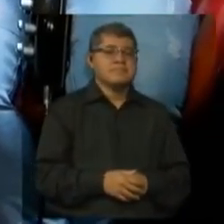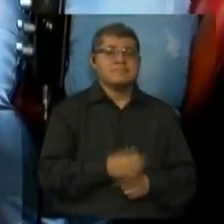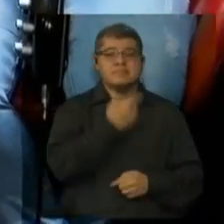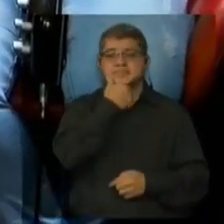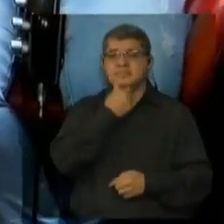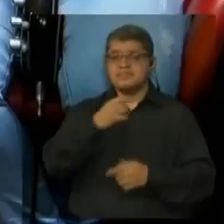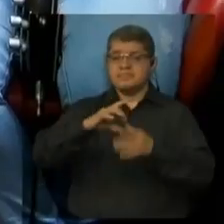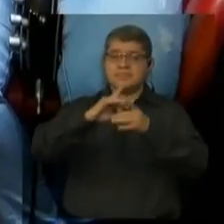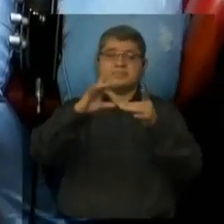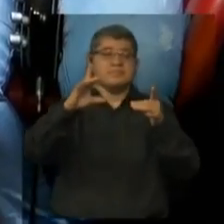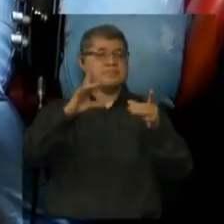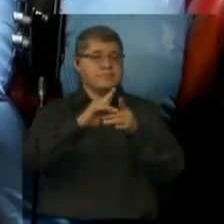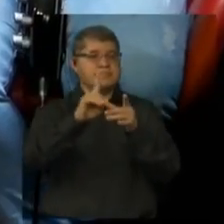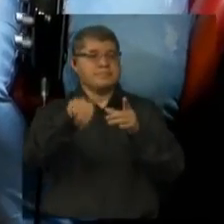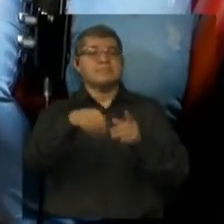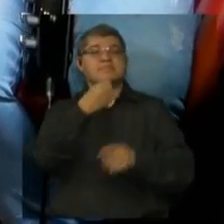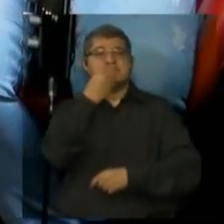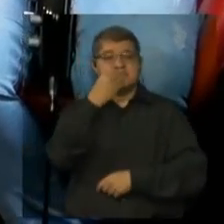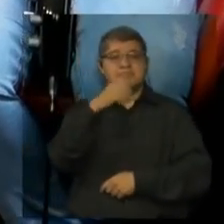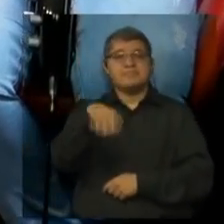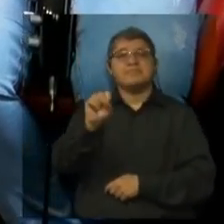Um homem livre é um homem bom,